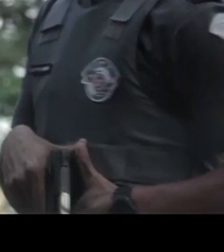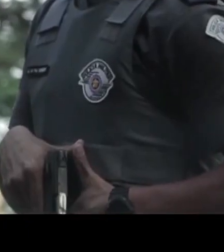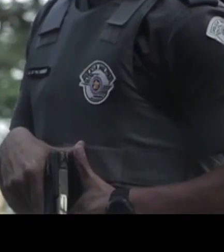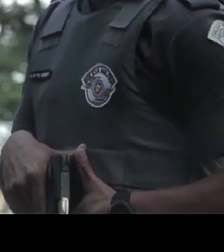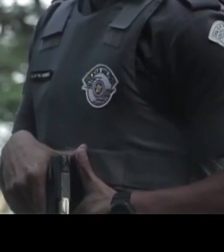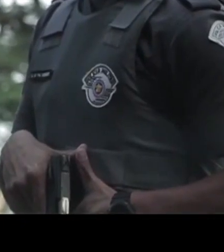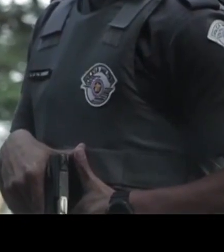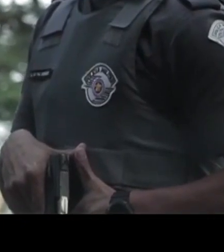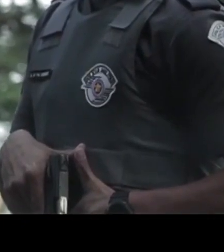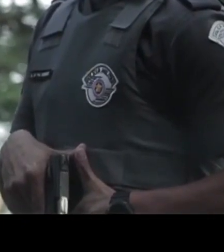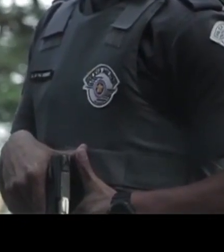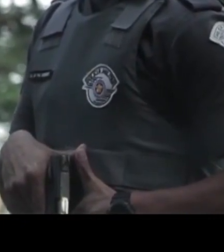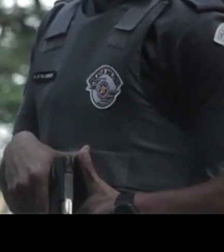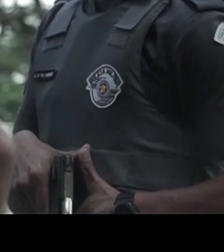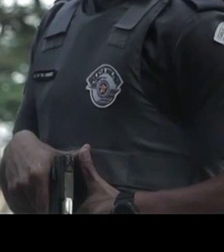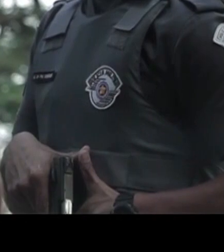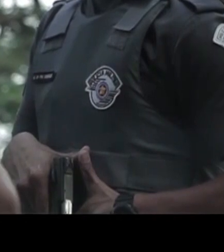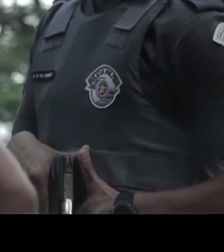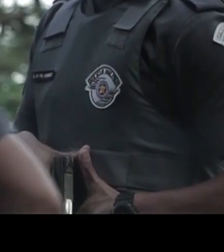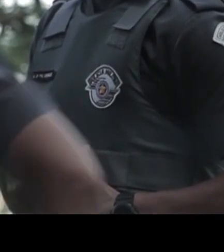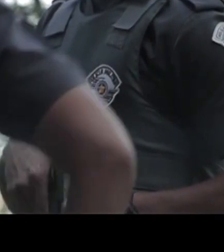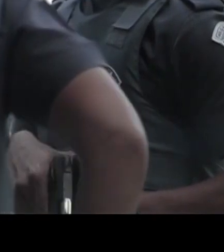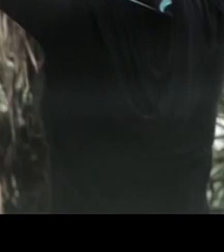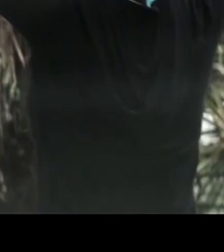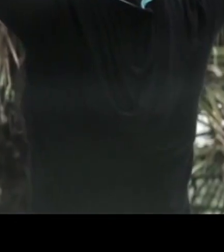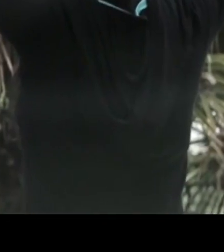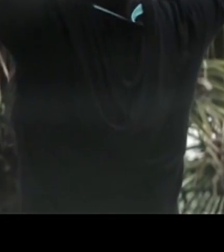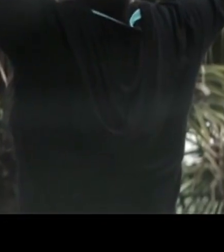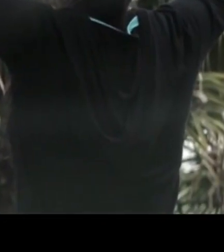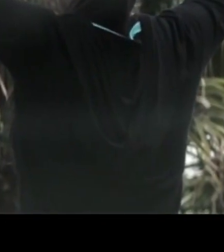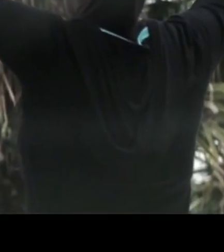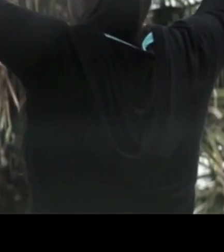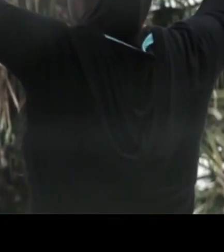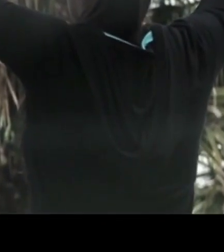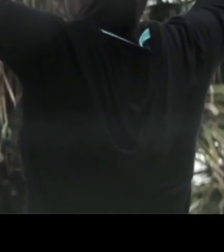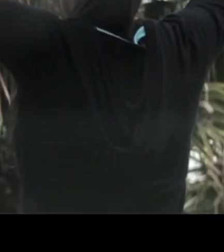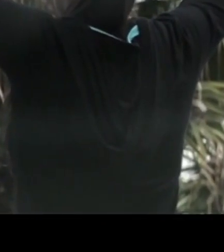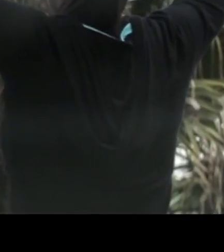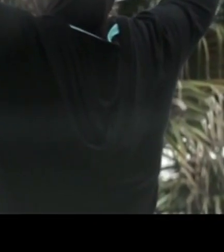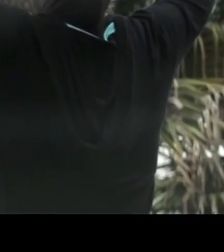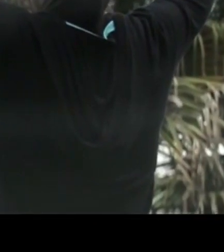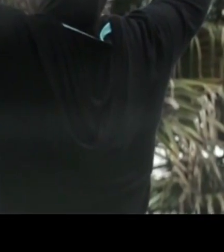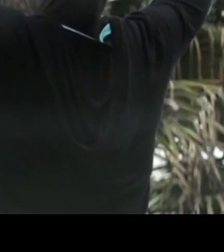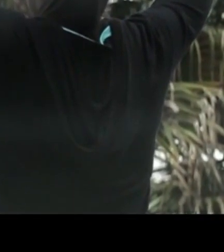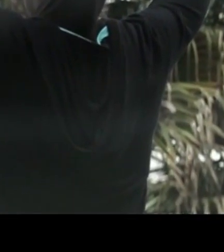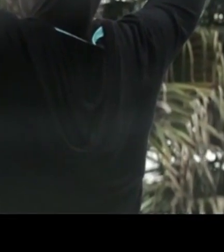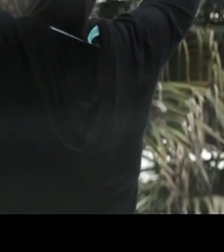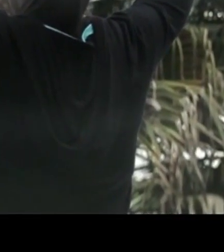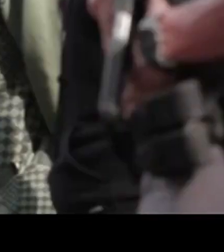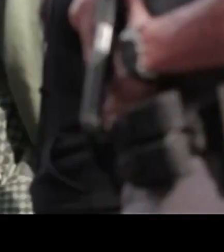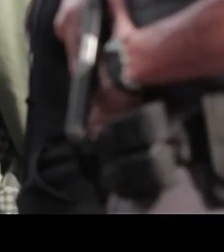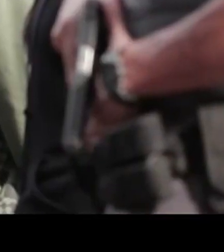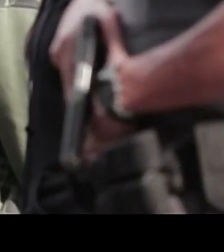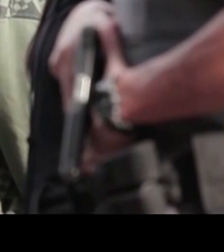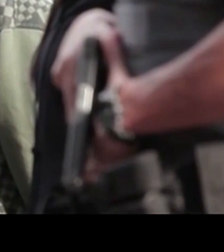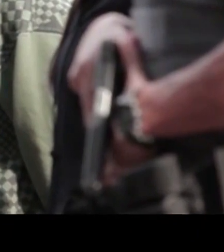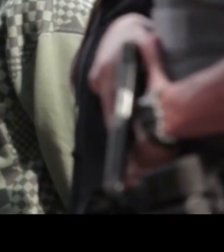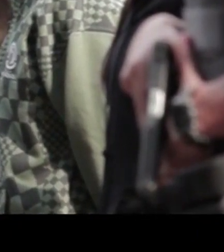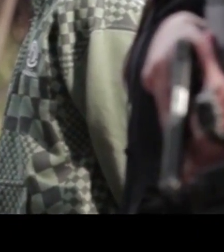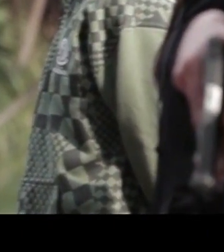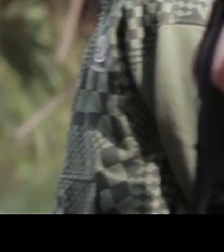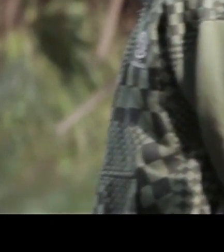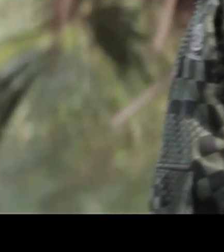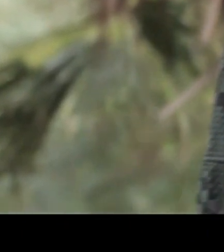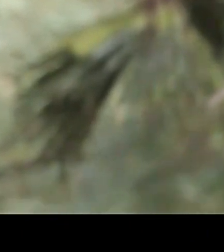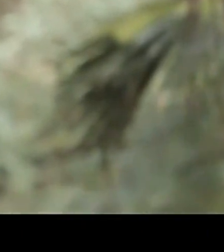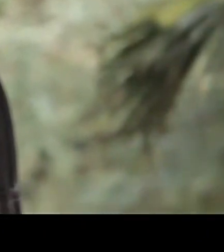por policiais militares do mesmo sexo, desde que não ocasione prejuízo ao andamento da ocorrência. Acompanhar